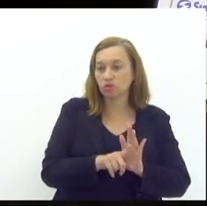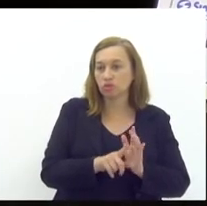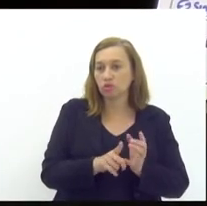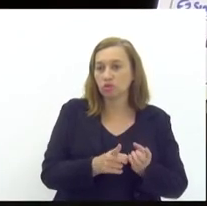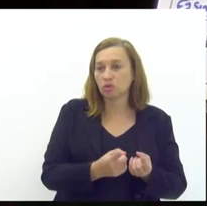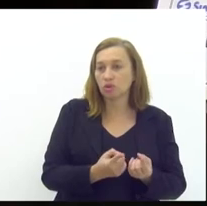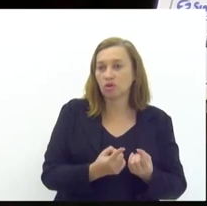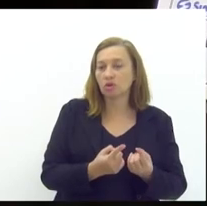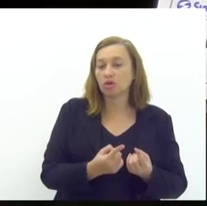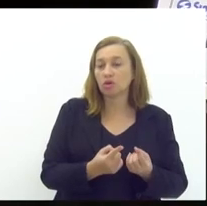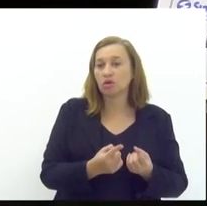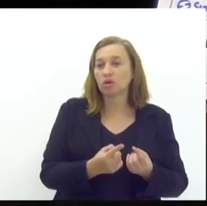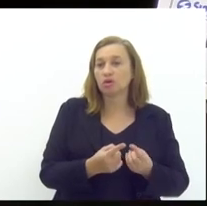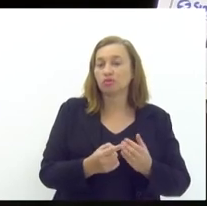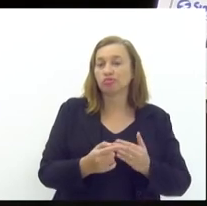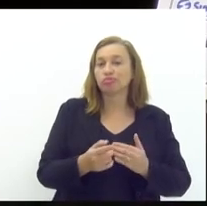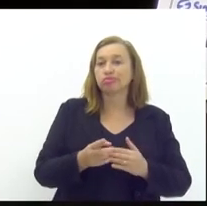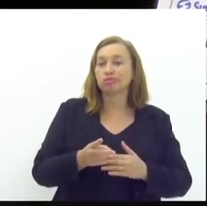regressividade